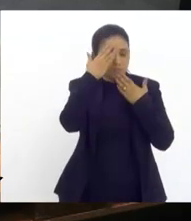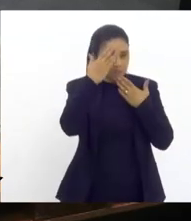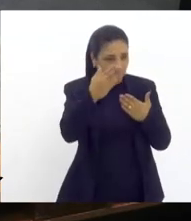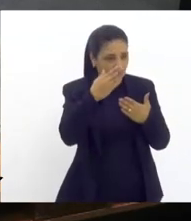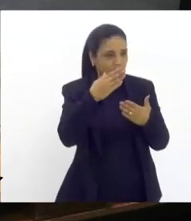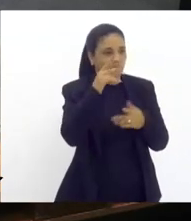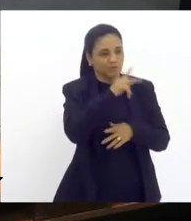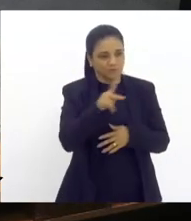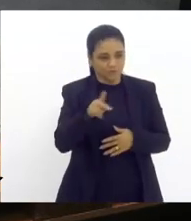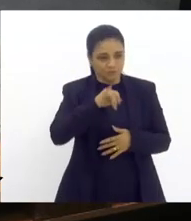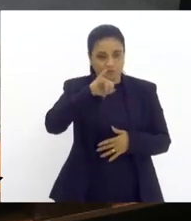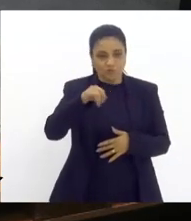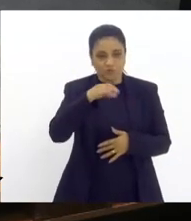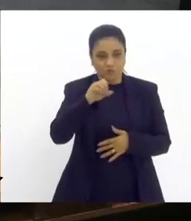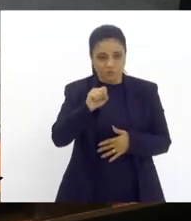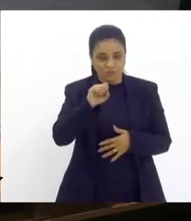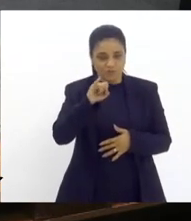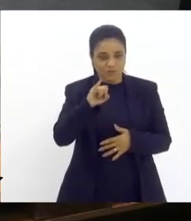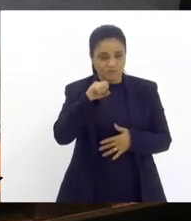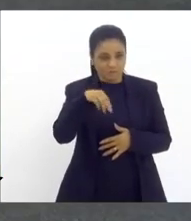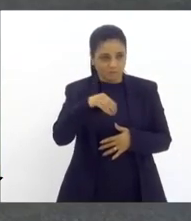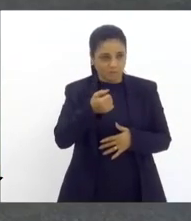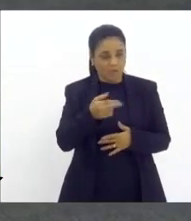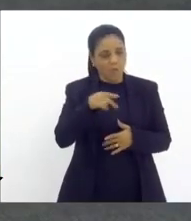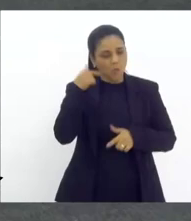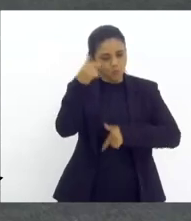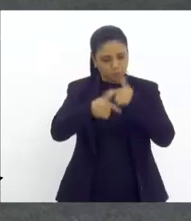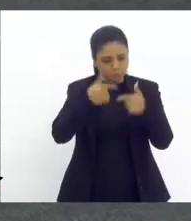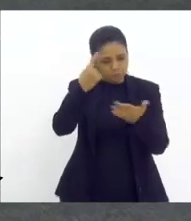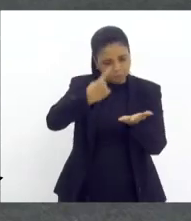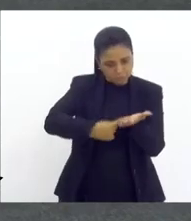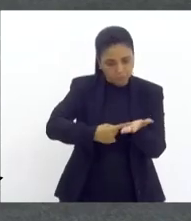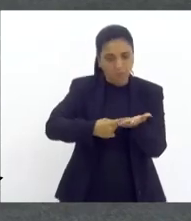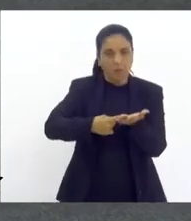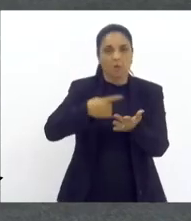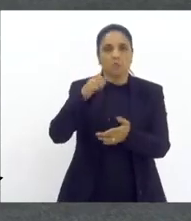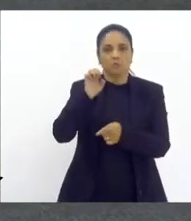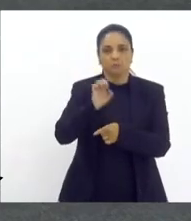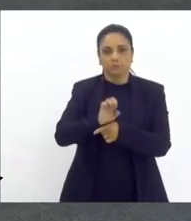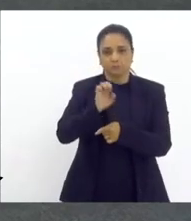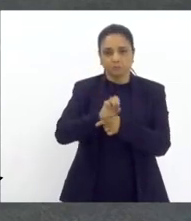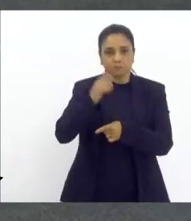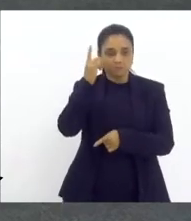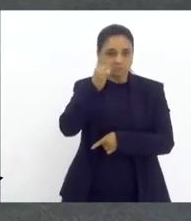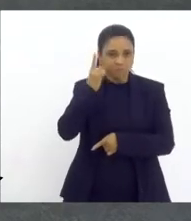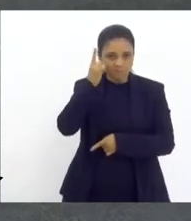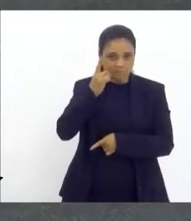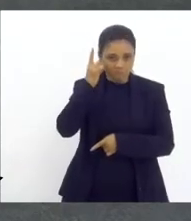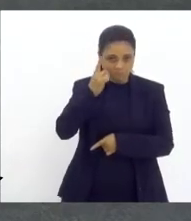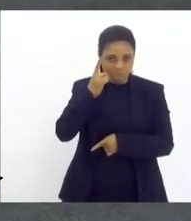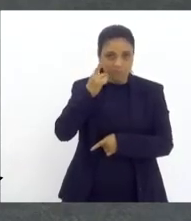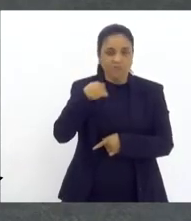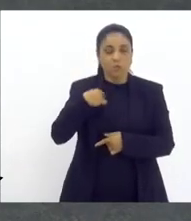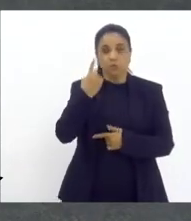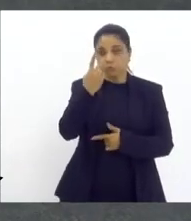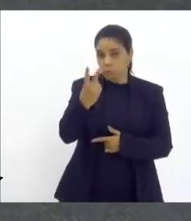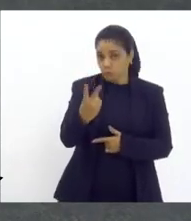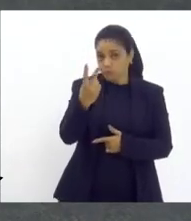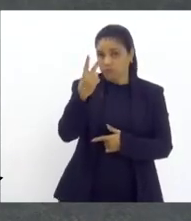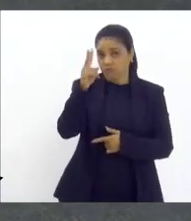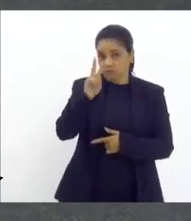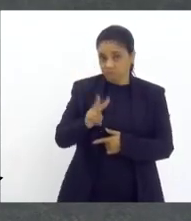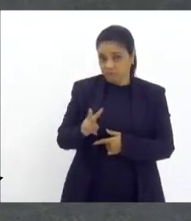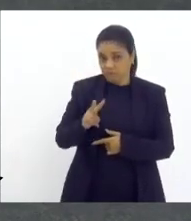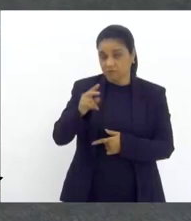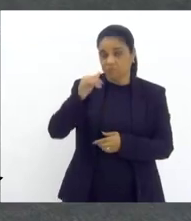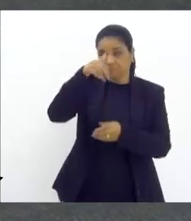dizer aqui aos meus colegas cumprir no meu trabalho como deputado estadual como duas vezes o mais votado em Petrópolis como Vereador